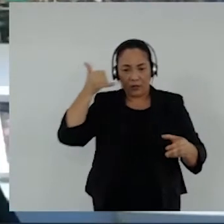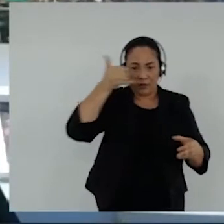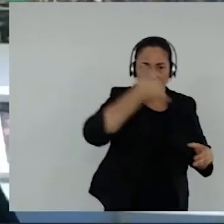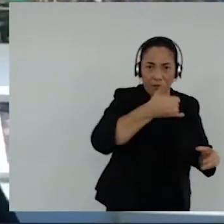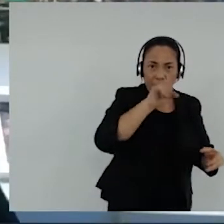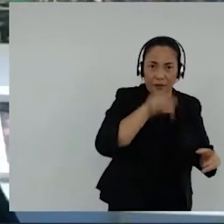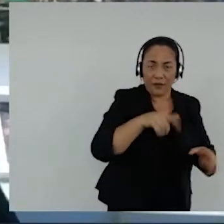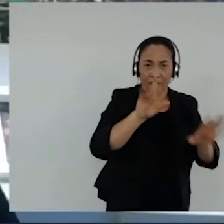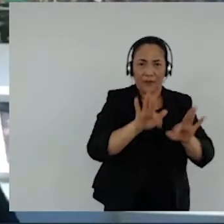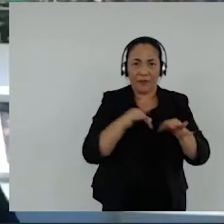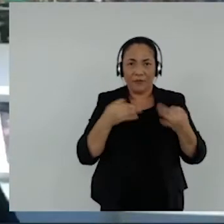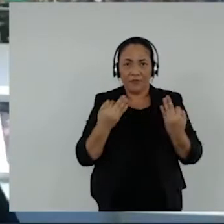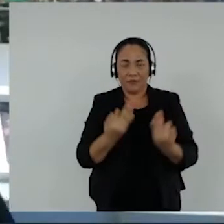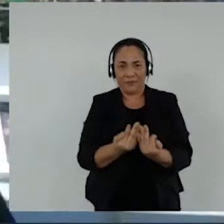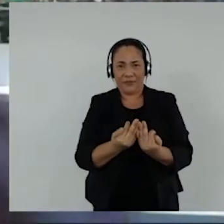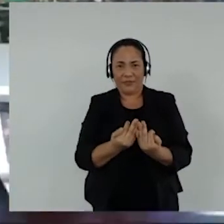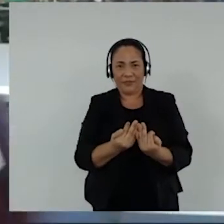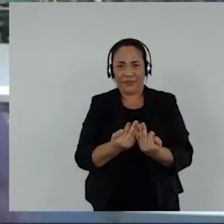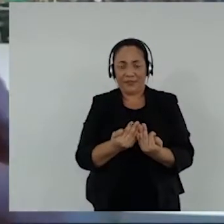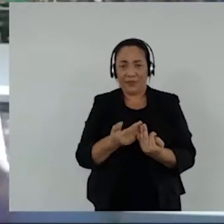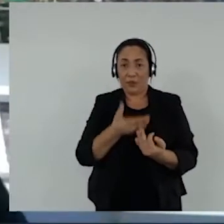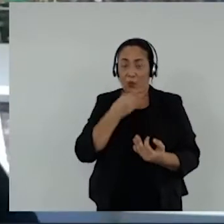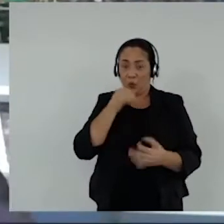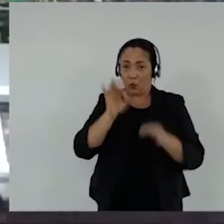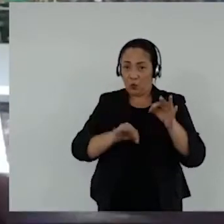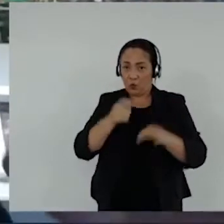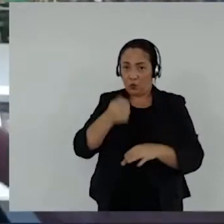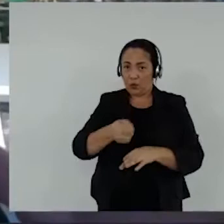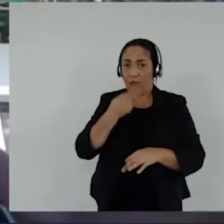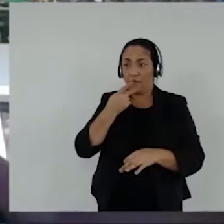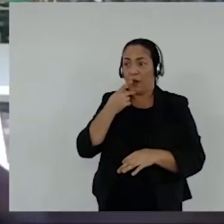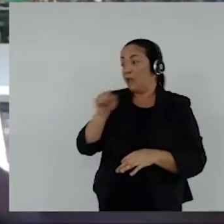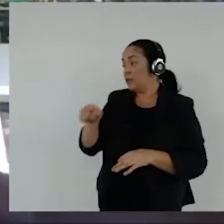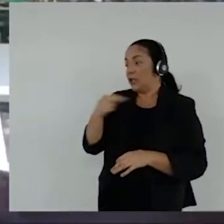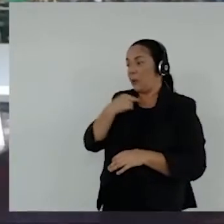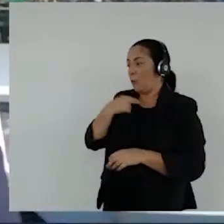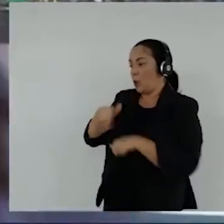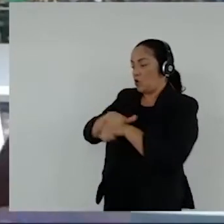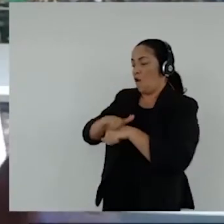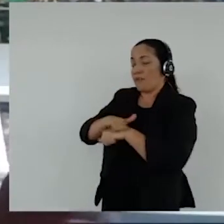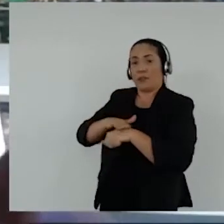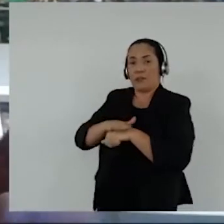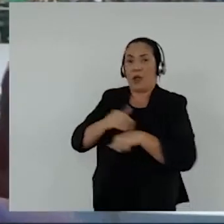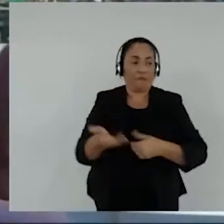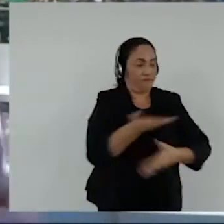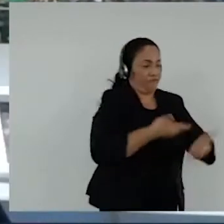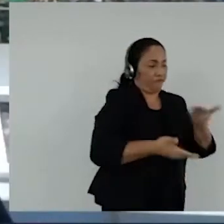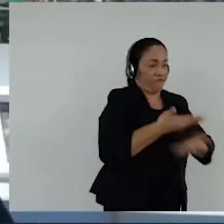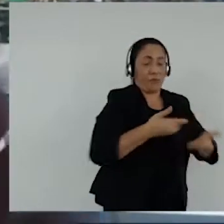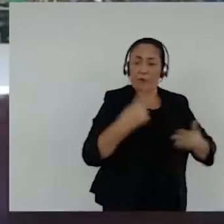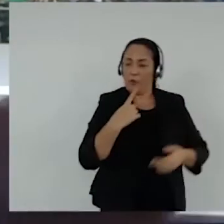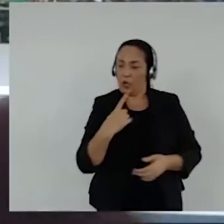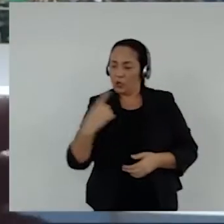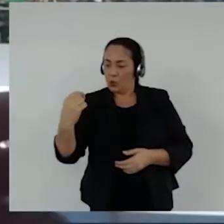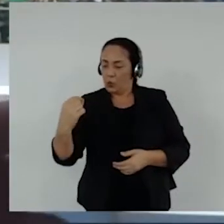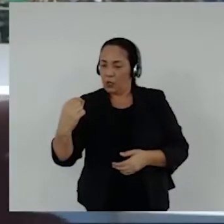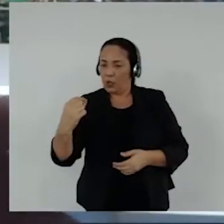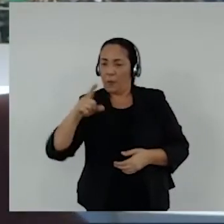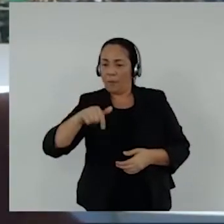Então, o juiz-presidente, ele adverte os jurados que eles não podem comunicar entre si quando eles são escolhidos, né?